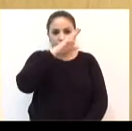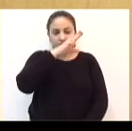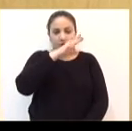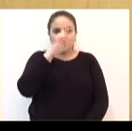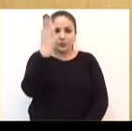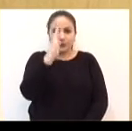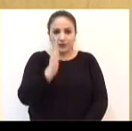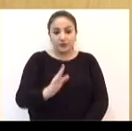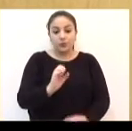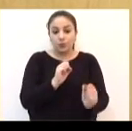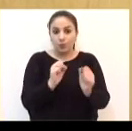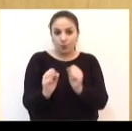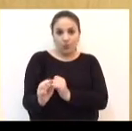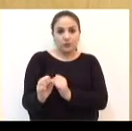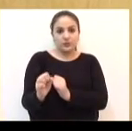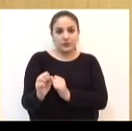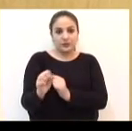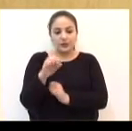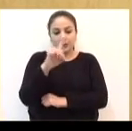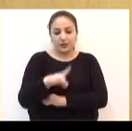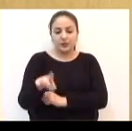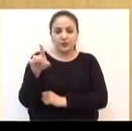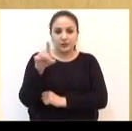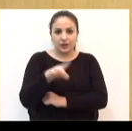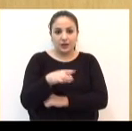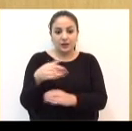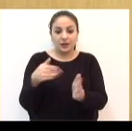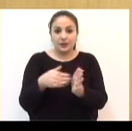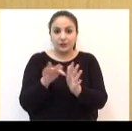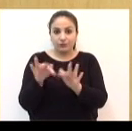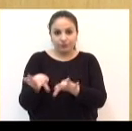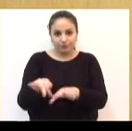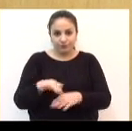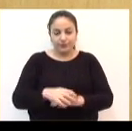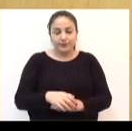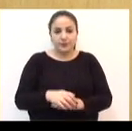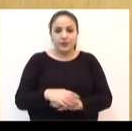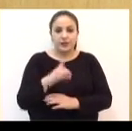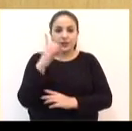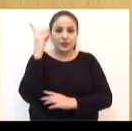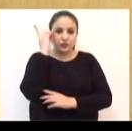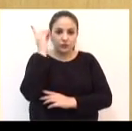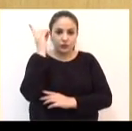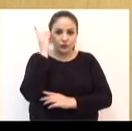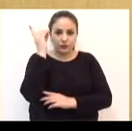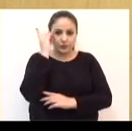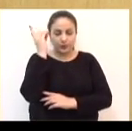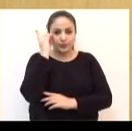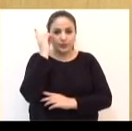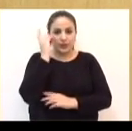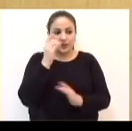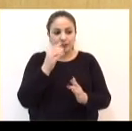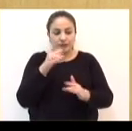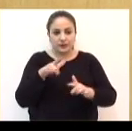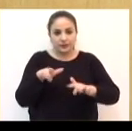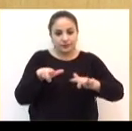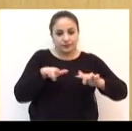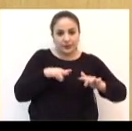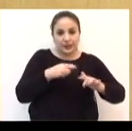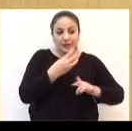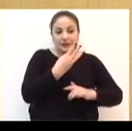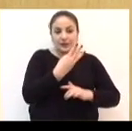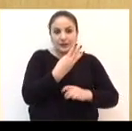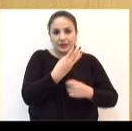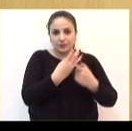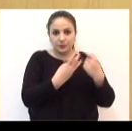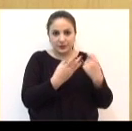ser impedida de exercer o seu mandato até o fim. Dilma Rousseff está afastada do cargo há 3 meses e meio